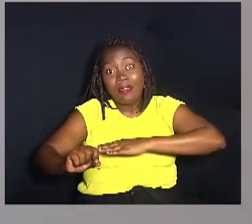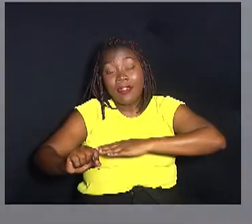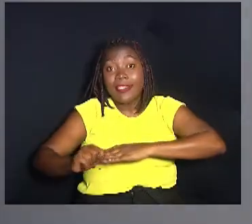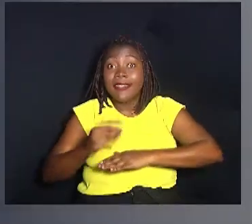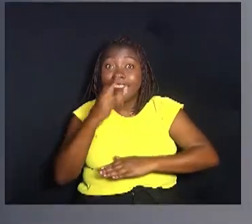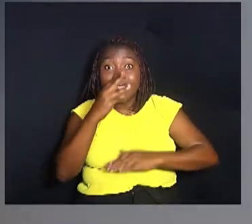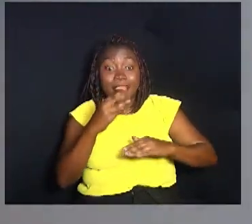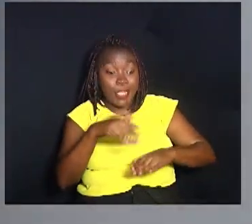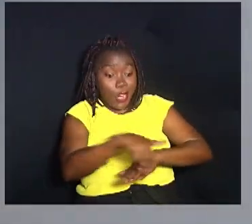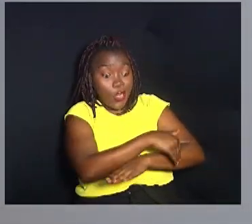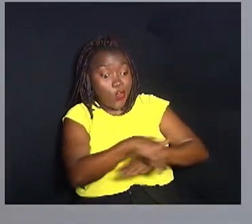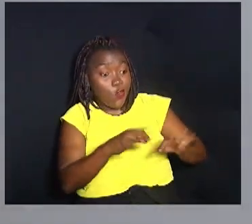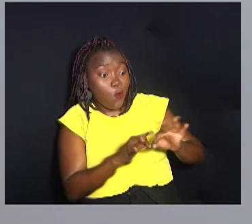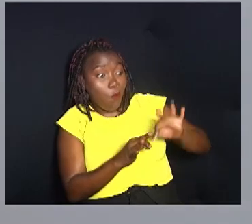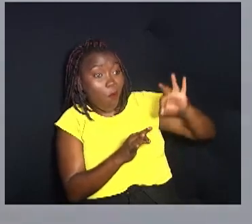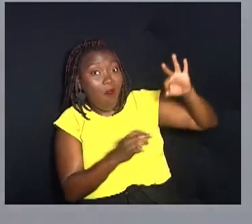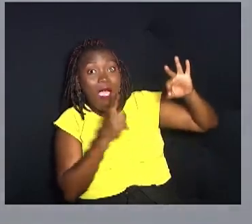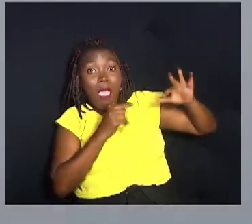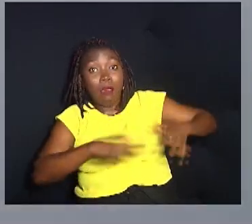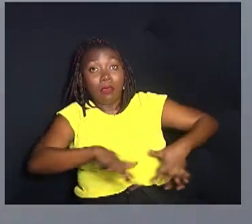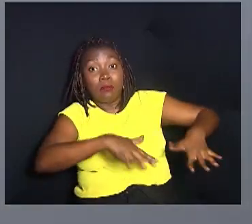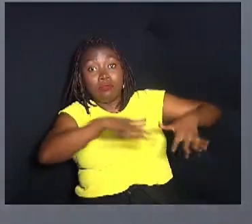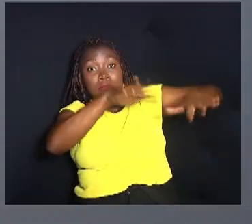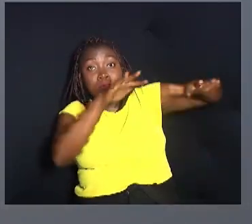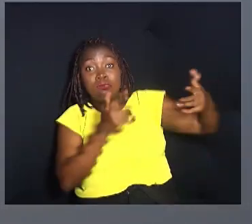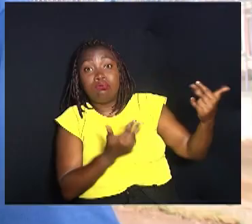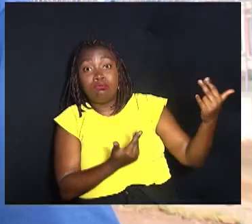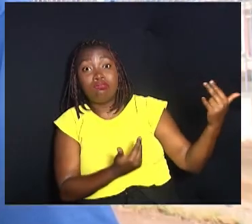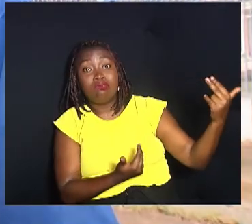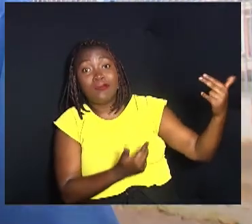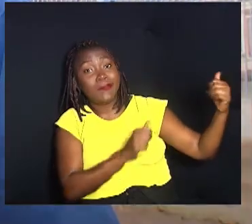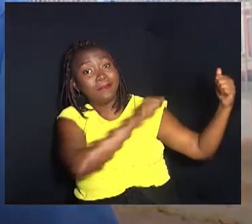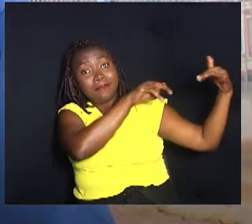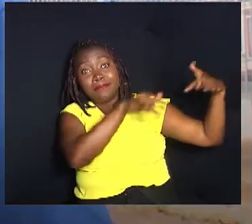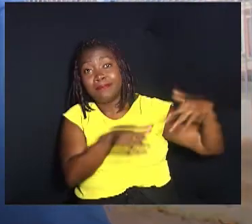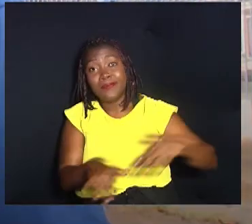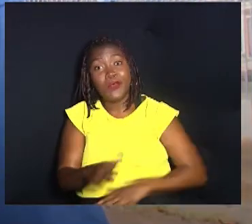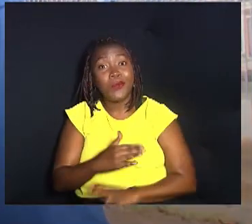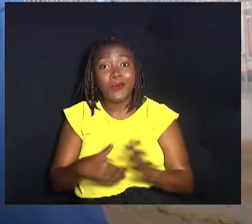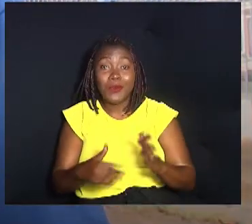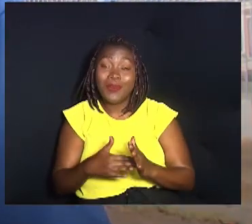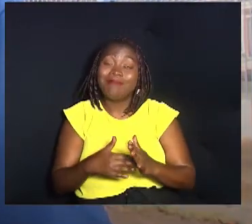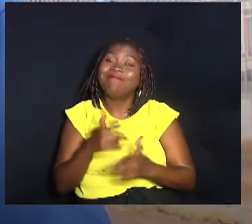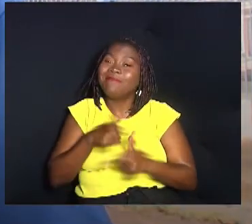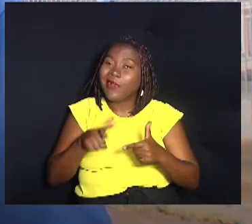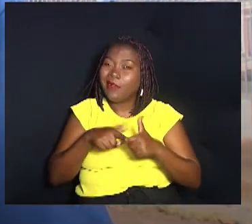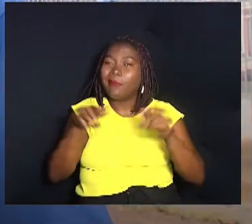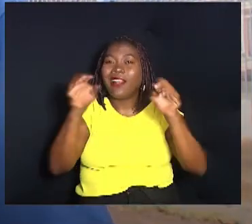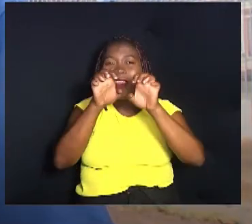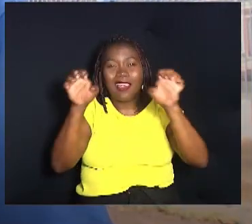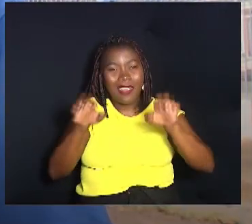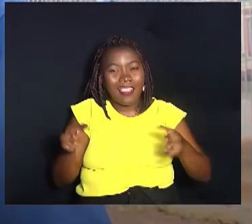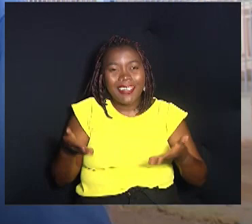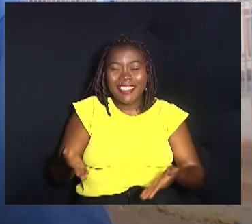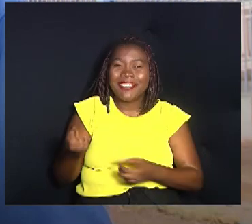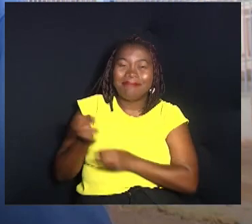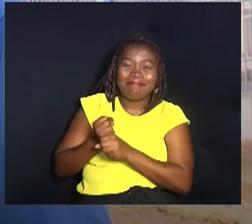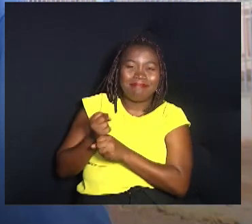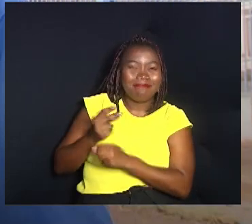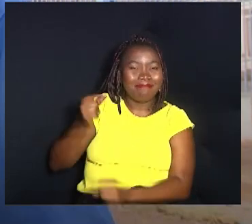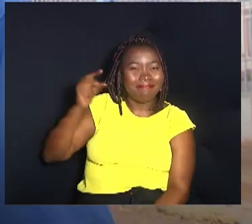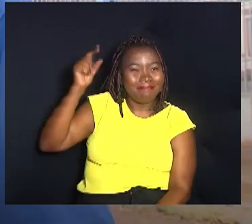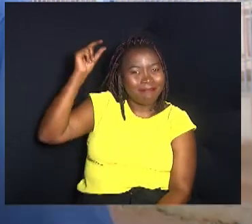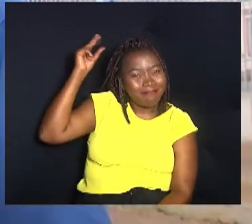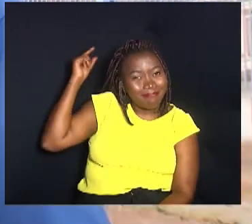cima lá que vem tudo aqui em casa, né? Então desce tudo quando chove, né? O problema da infraestrutura aqui vem de longos e longos anos.